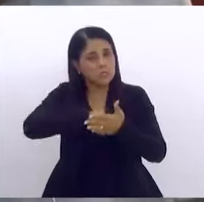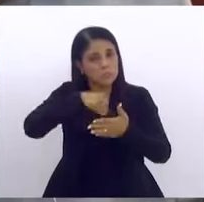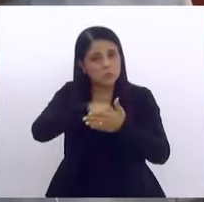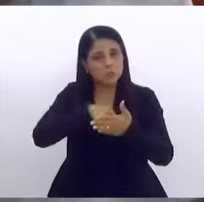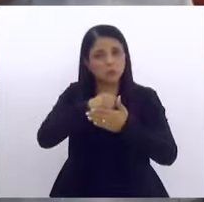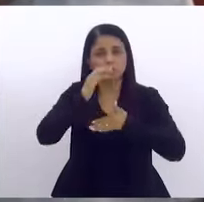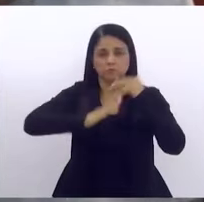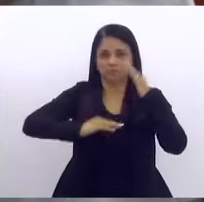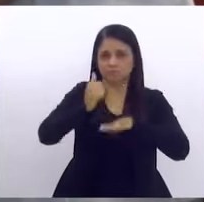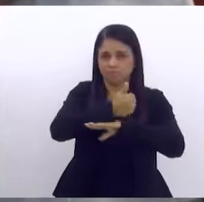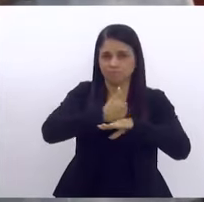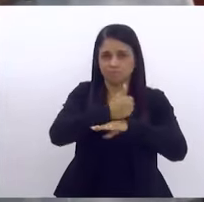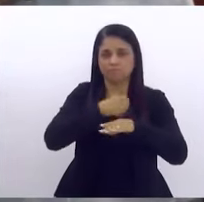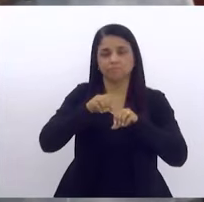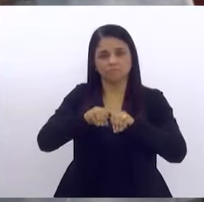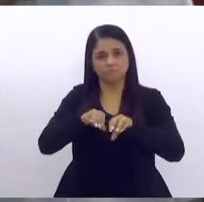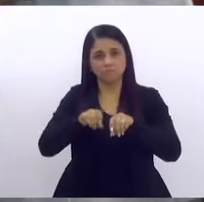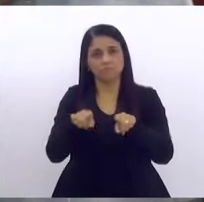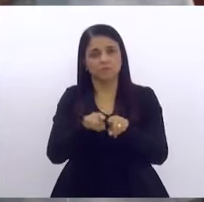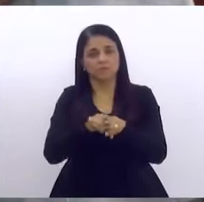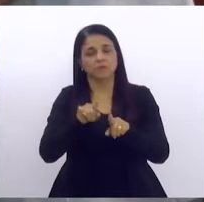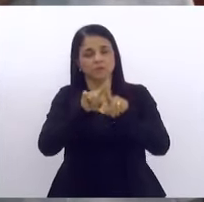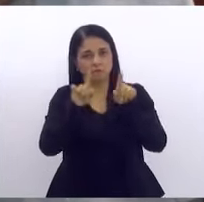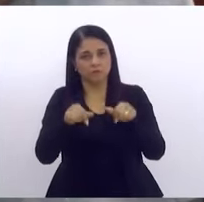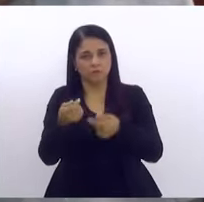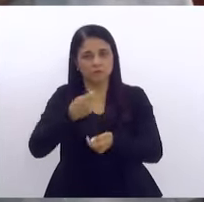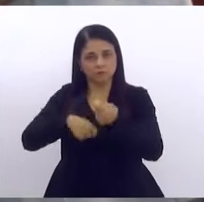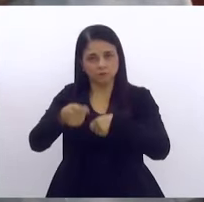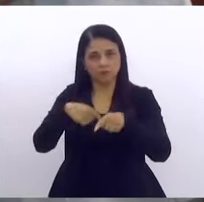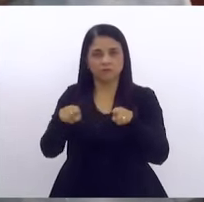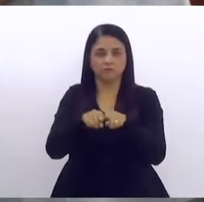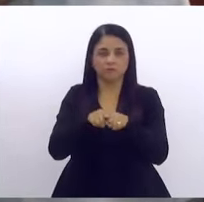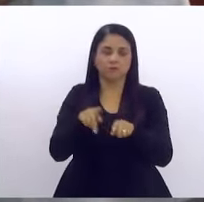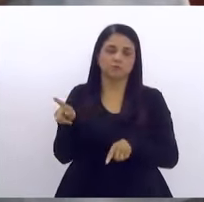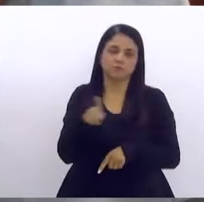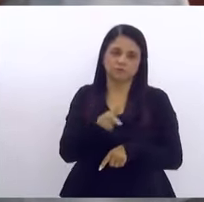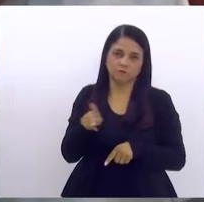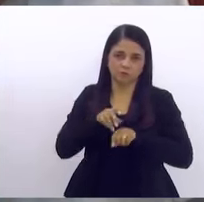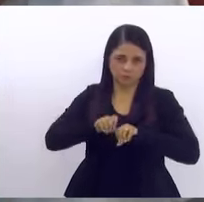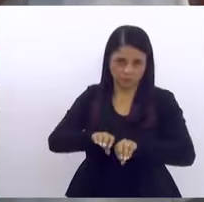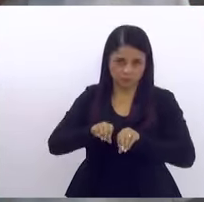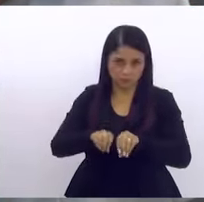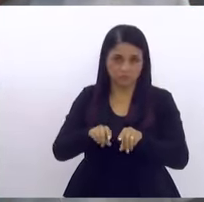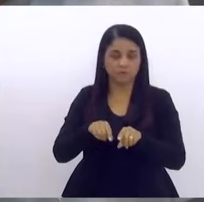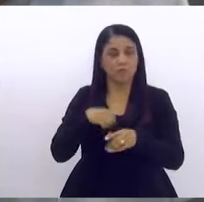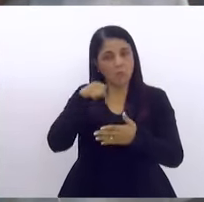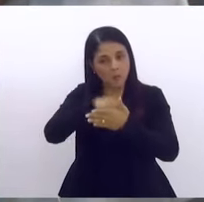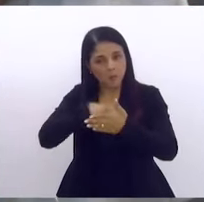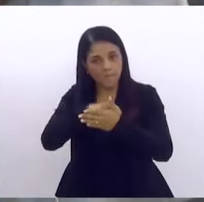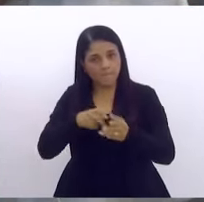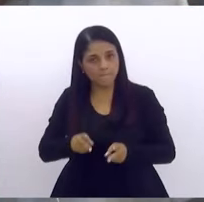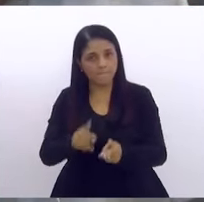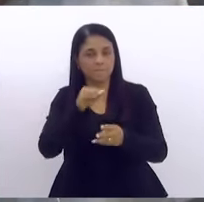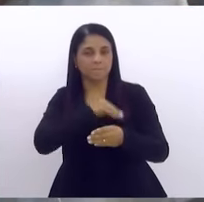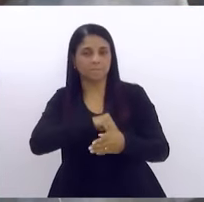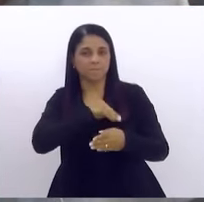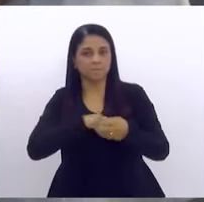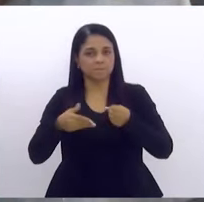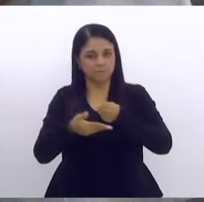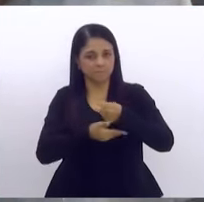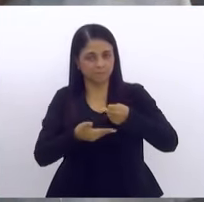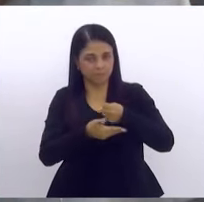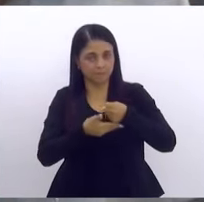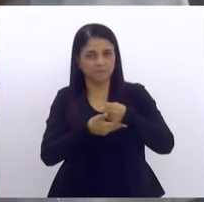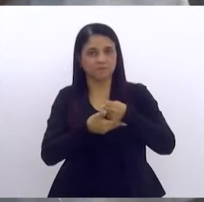educação, funcionários administrativos e também profissionais de educação, professores. Então, segue a luta pelo pagamento do Piso Nacional da